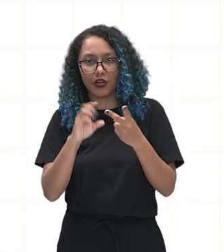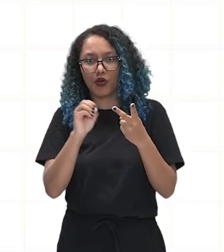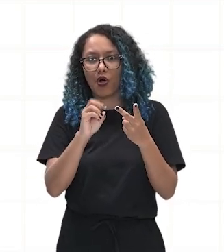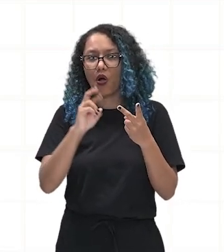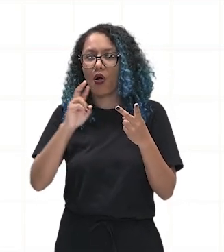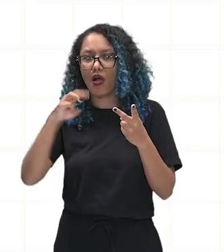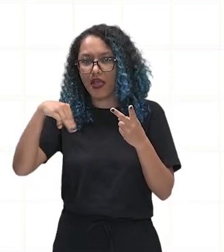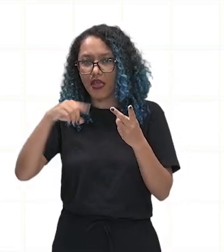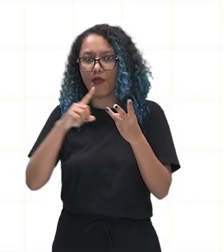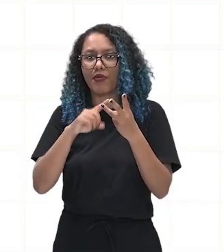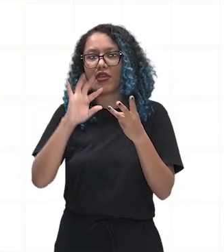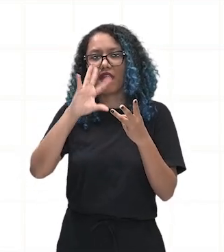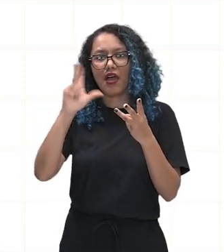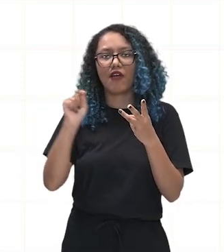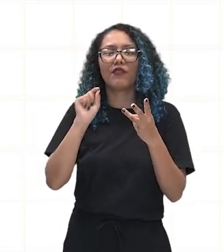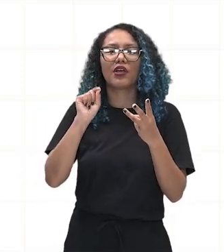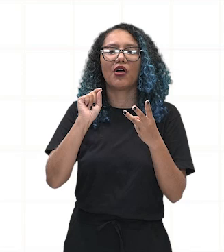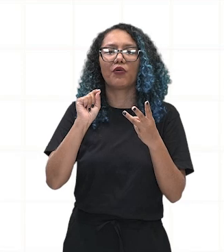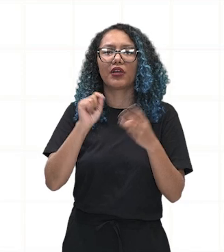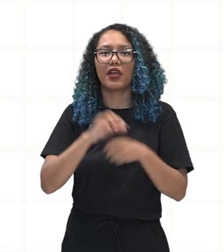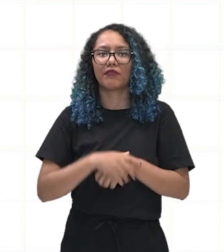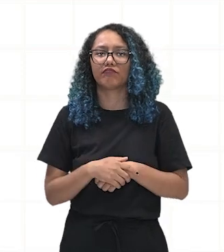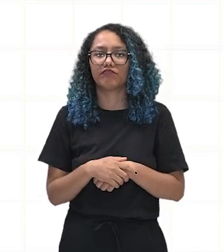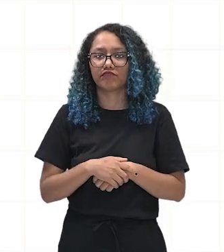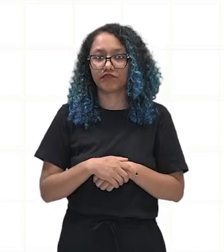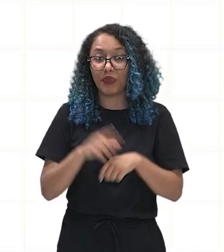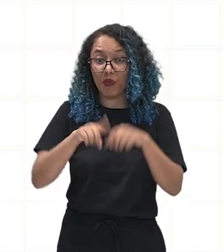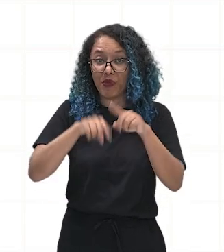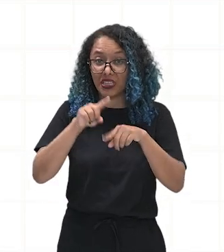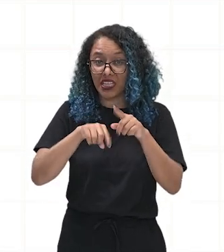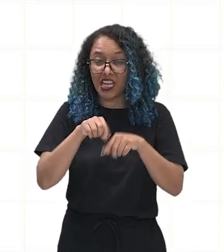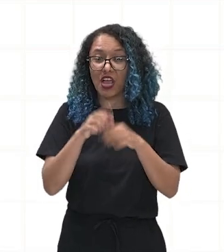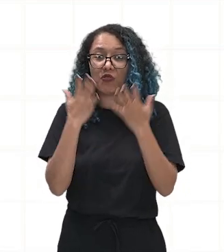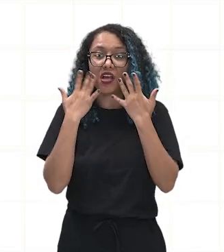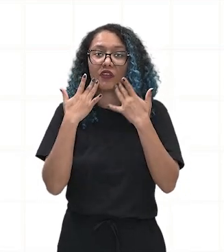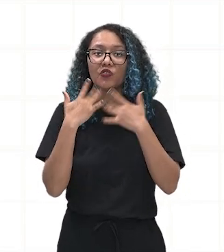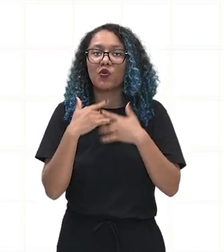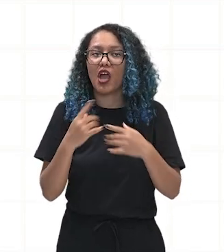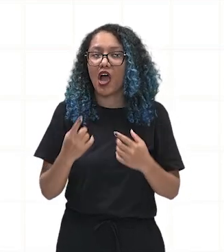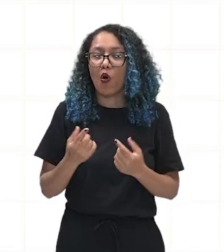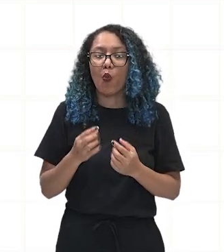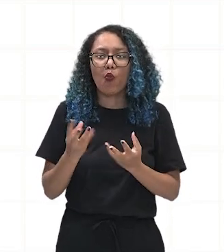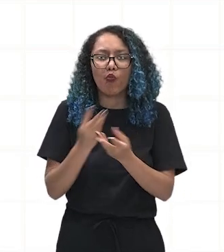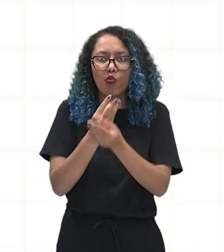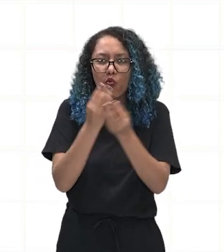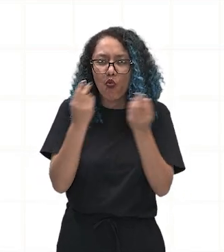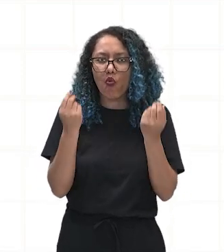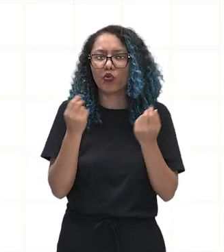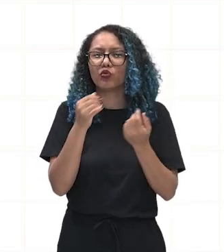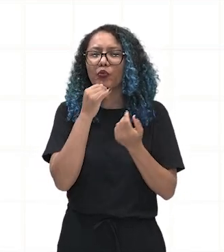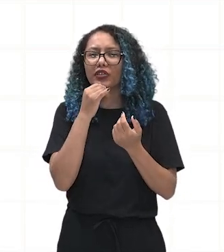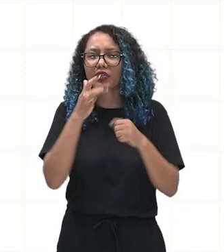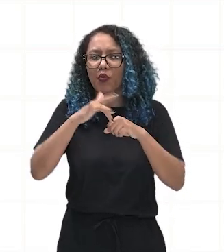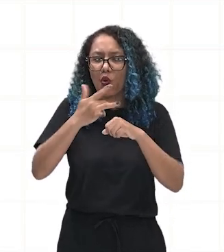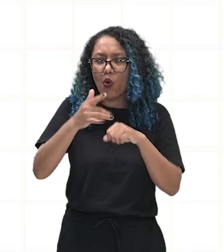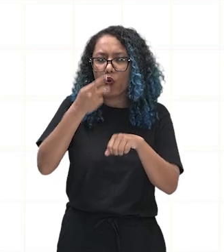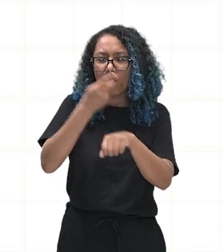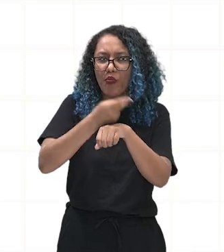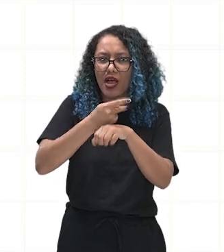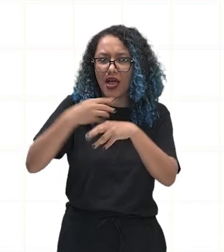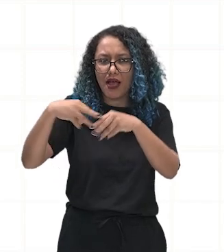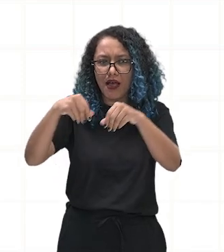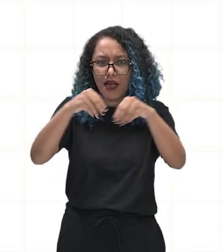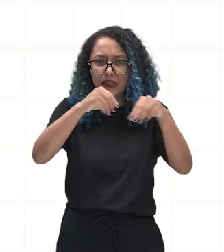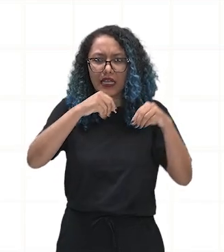eram ricas em recursos naturais, como ouro, prata, especiarias, tecidos luxuosos, que era